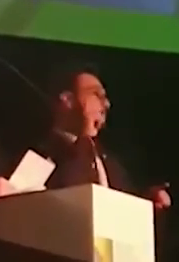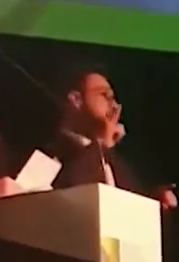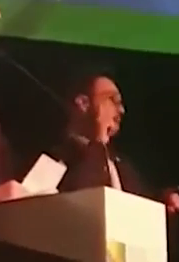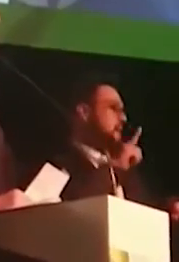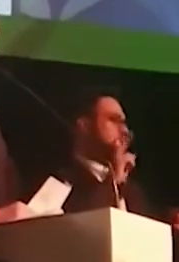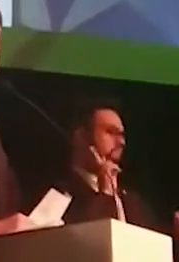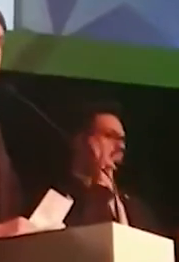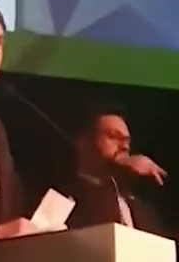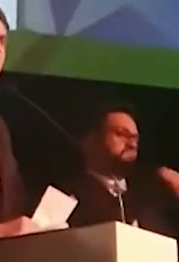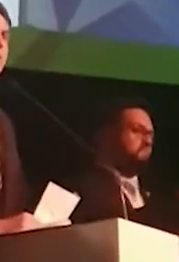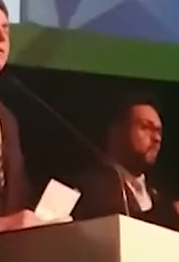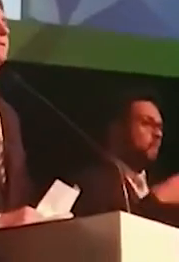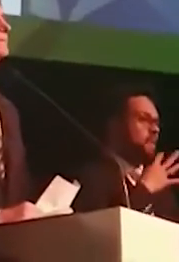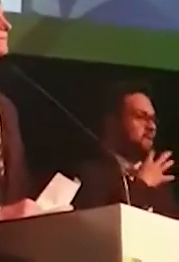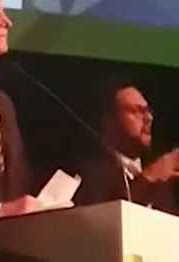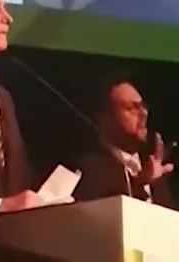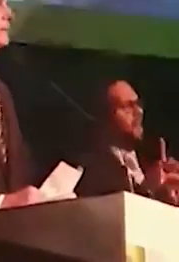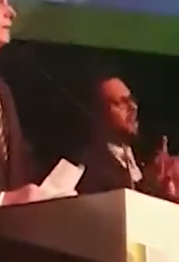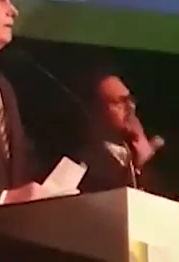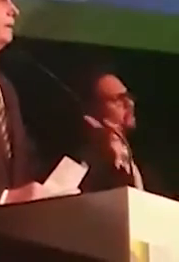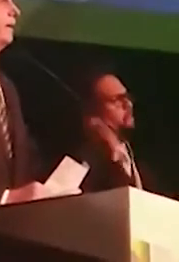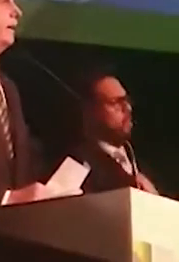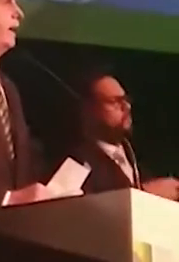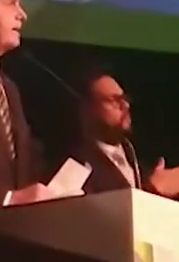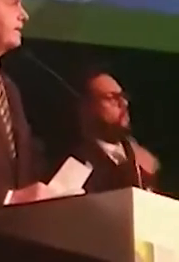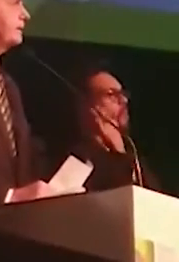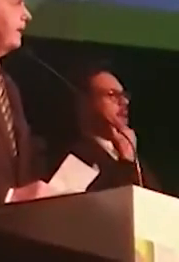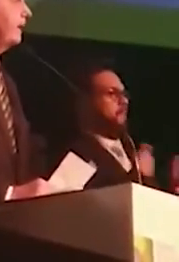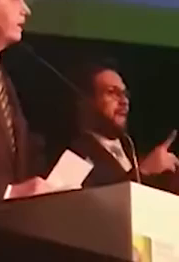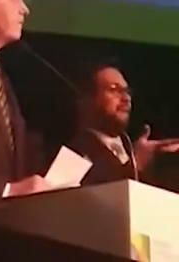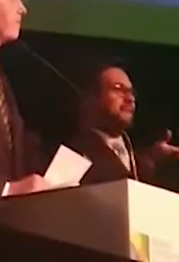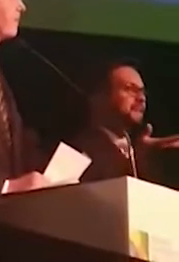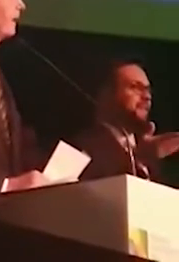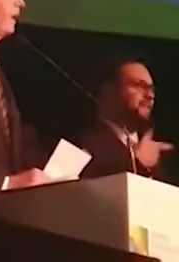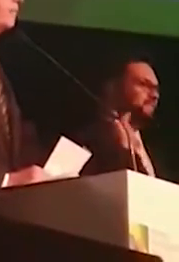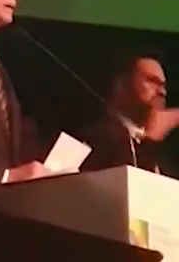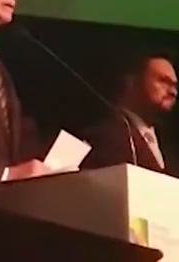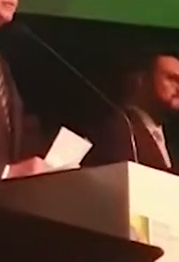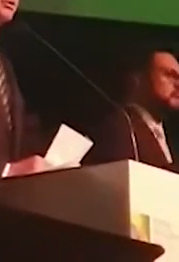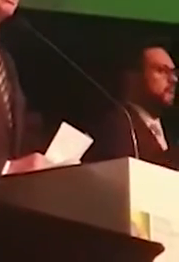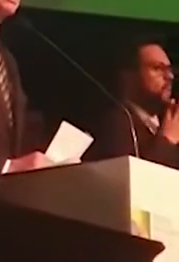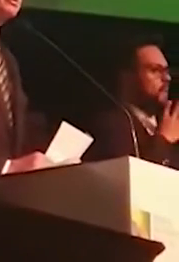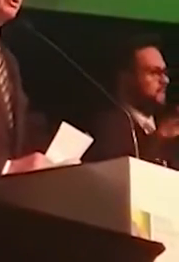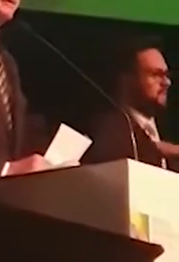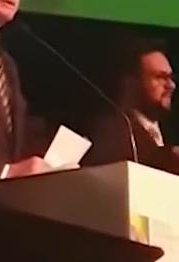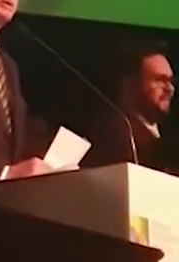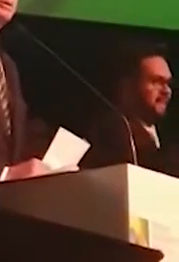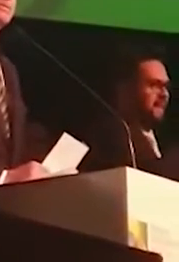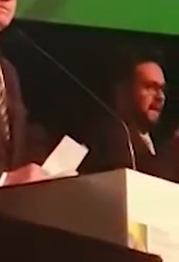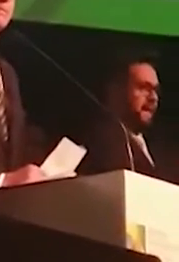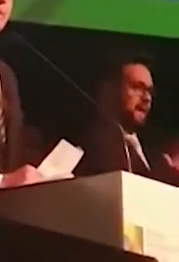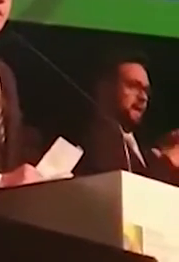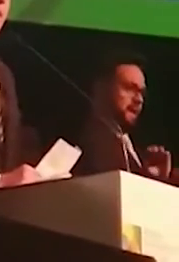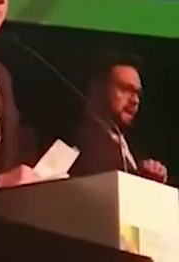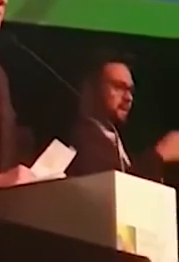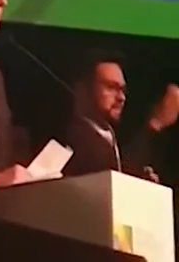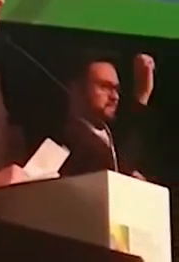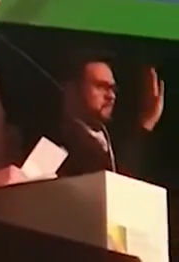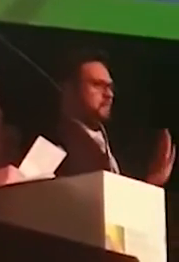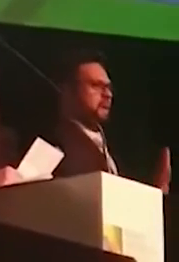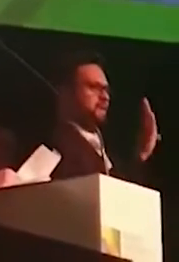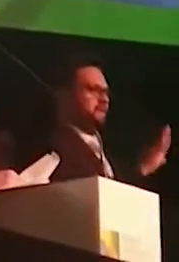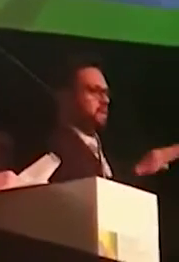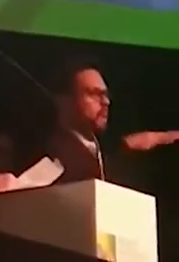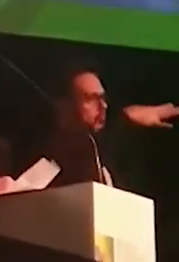posso morrer porque conheci a Amazônia. Essa terra é patrimônio do Brasil. A